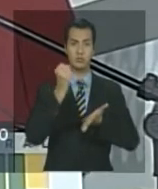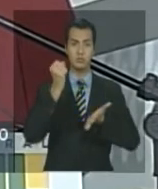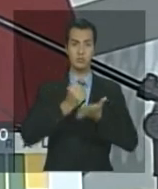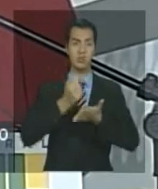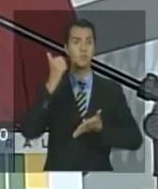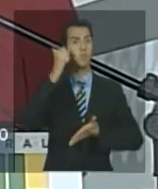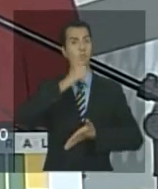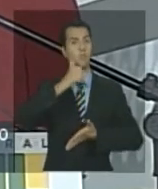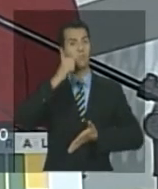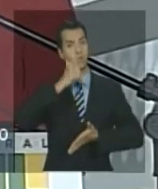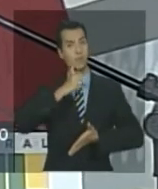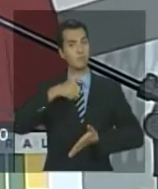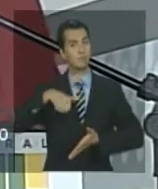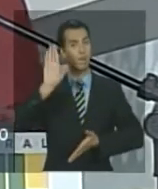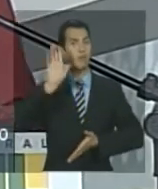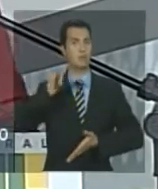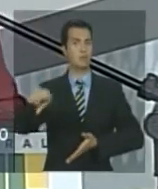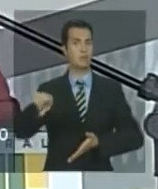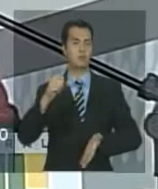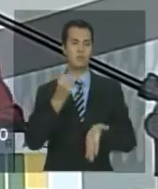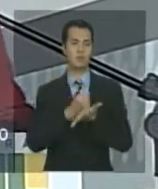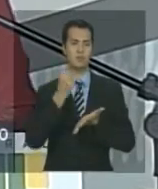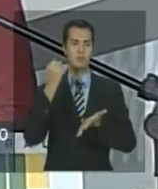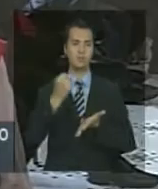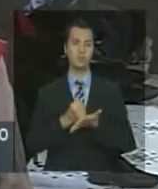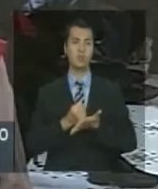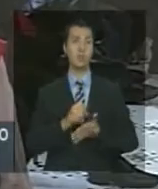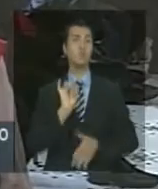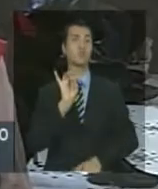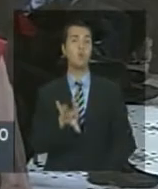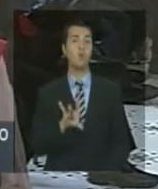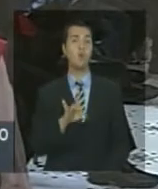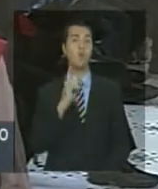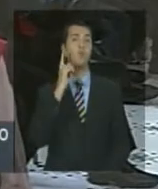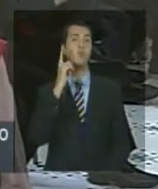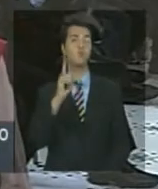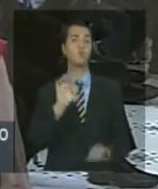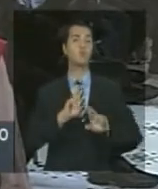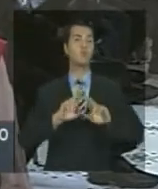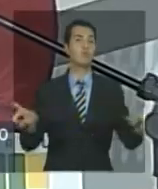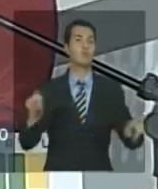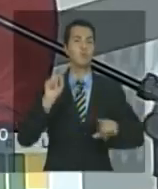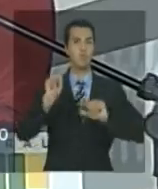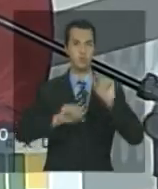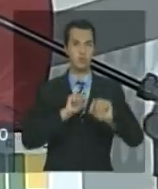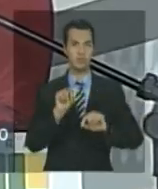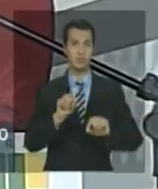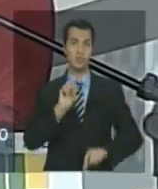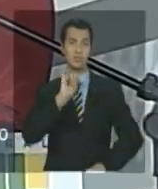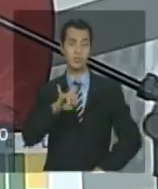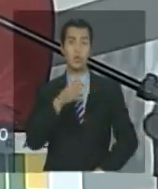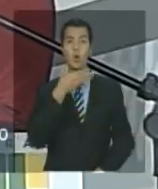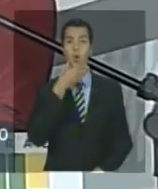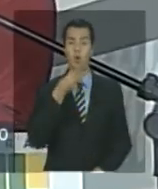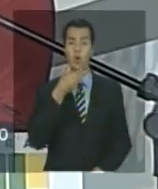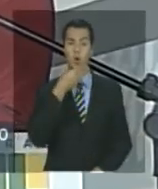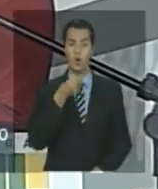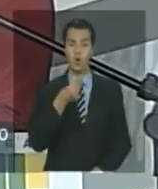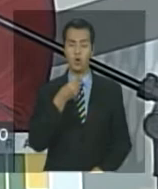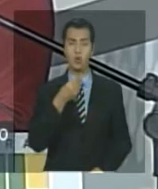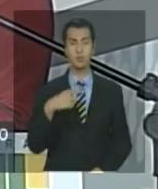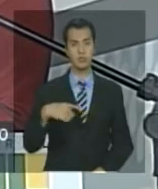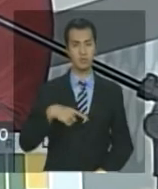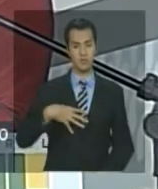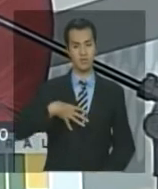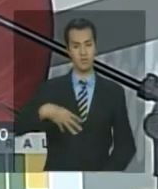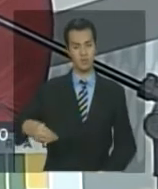das mulheres. Só tem uma exceção: é quando o homem tiver a guarda